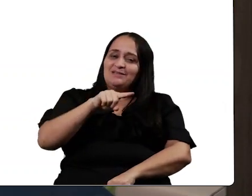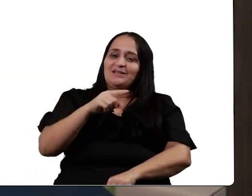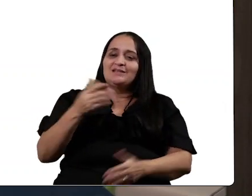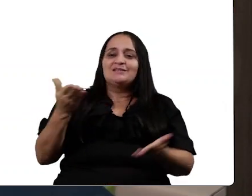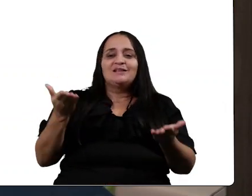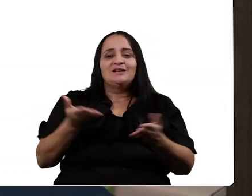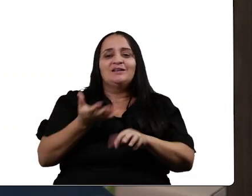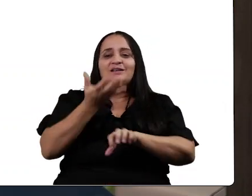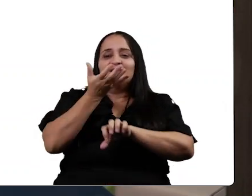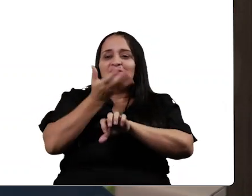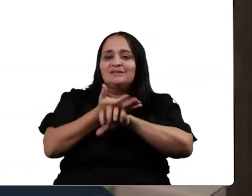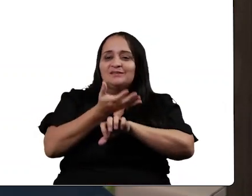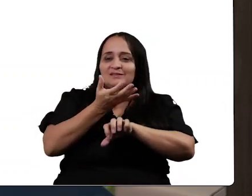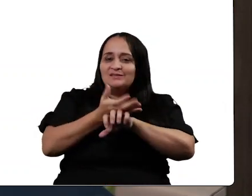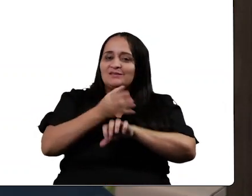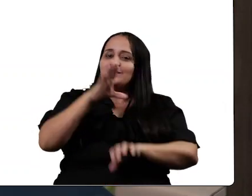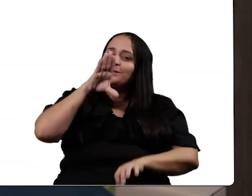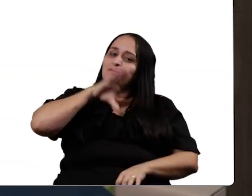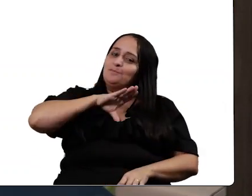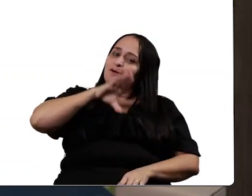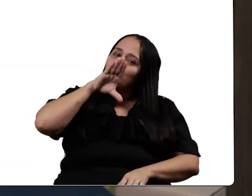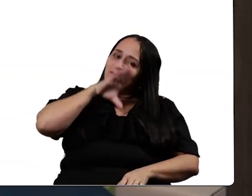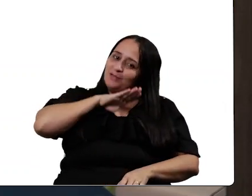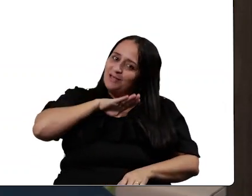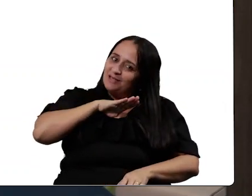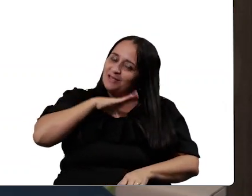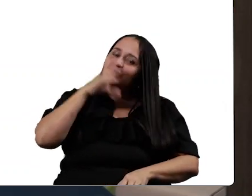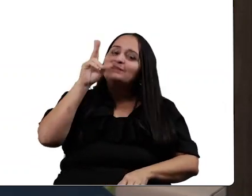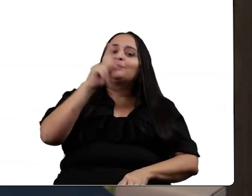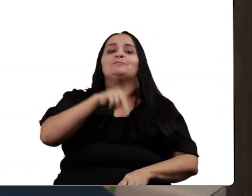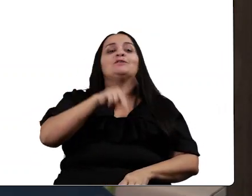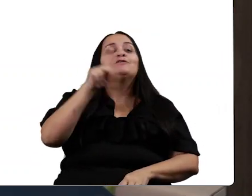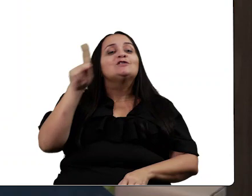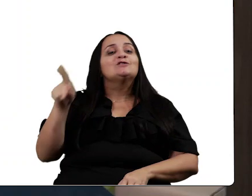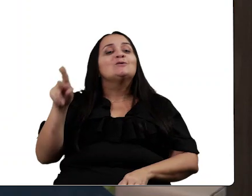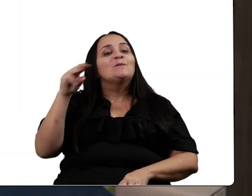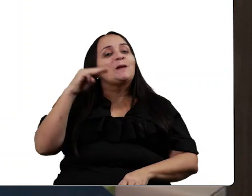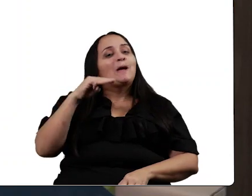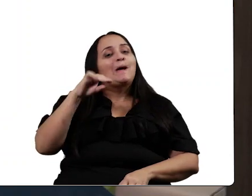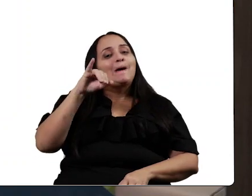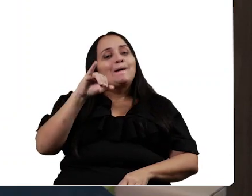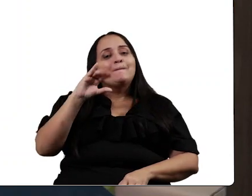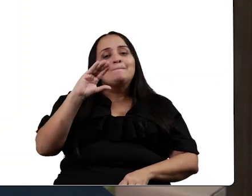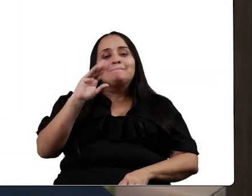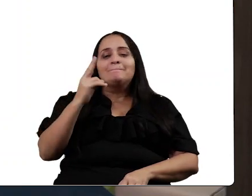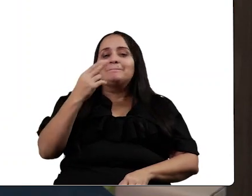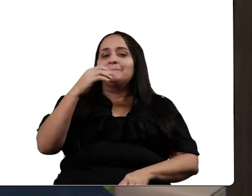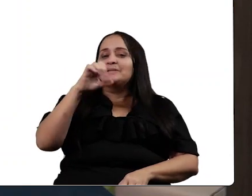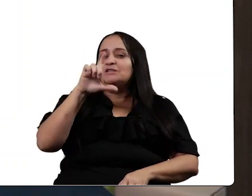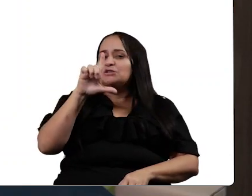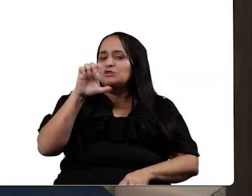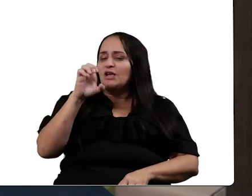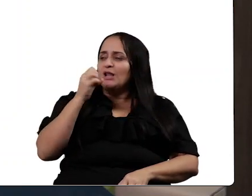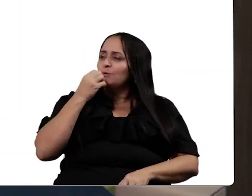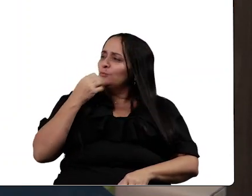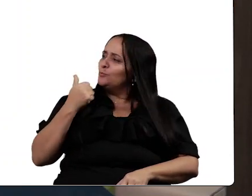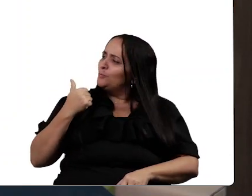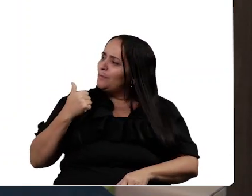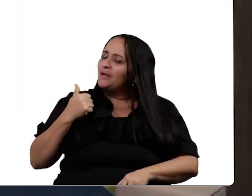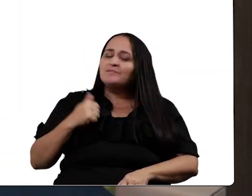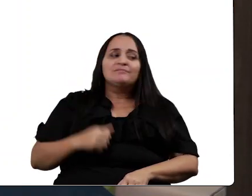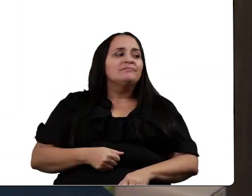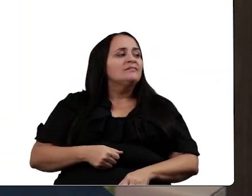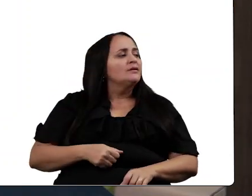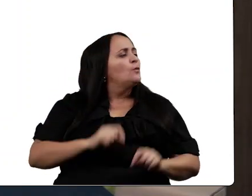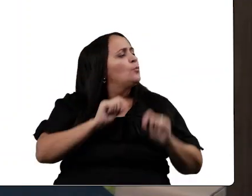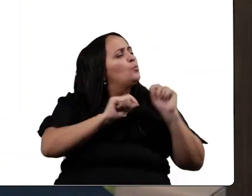vocês já sabem, né? Quarto e quinto ano com a professora Michele dos Reis, tudo bem? Tudo, tô meio preocupada, Carol. Diga, Pro, o